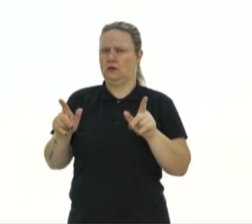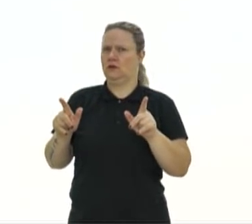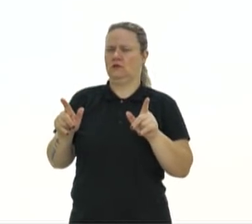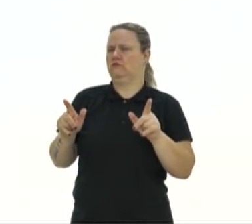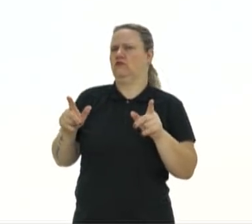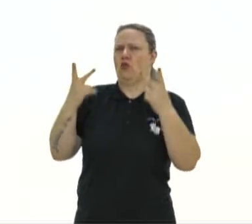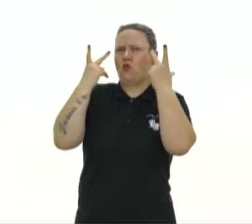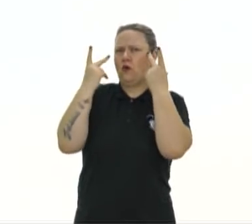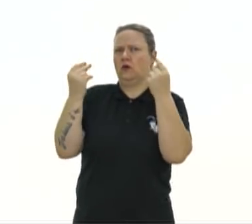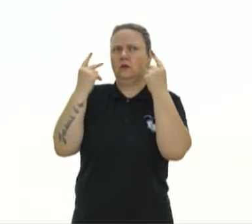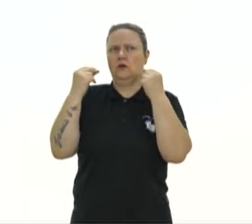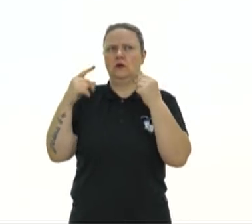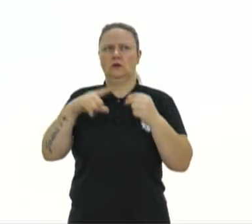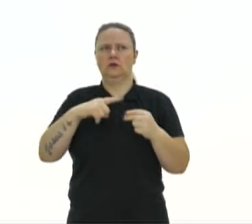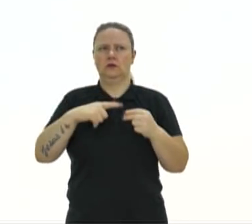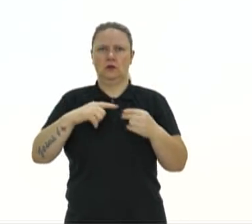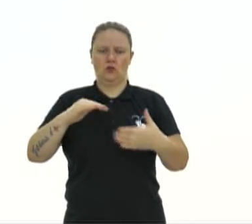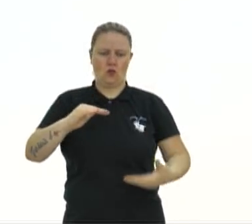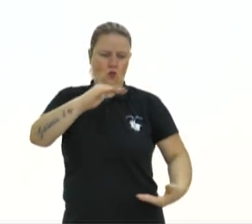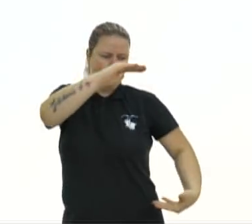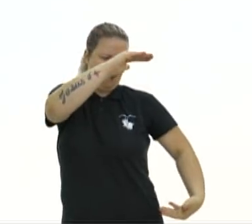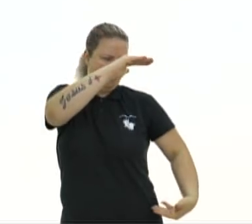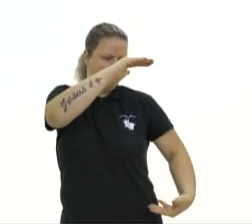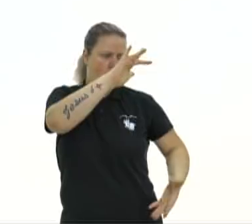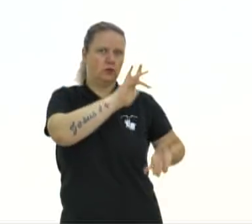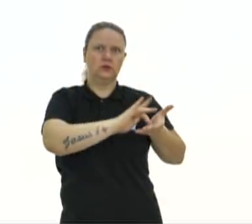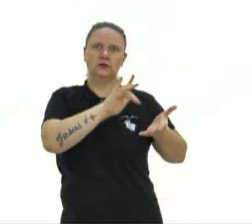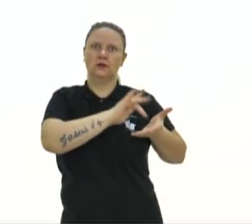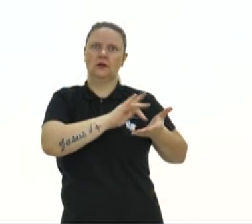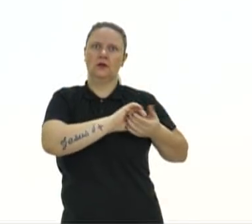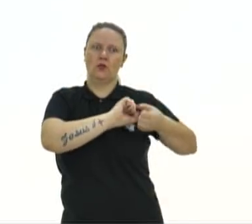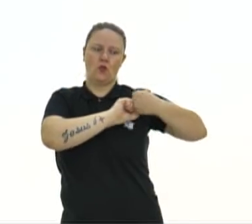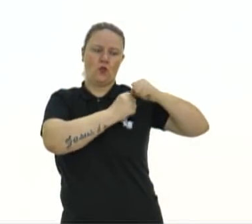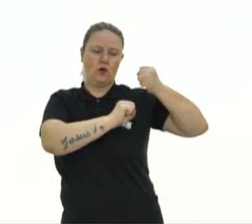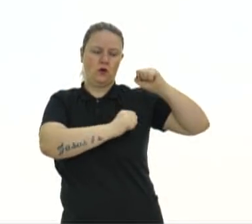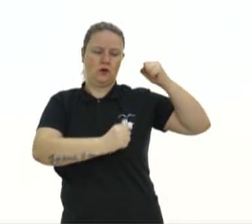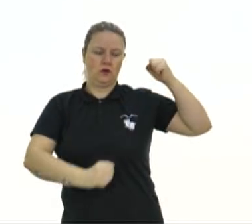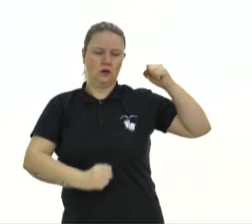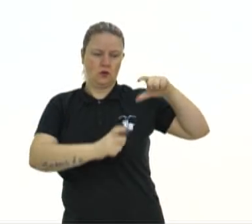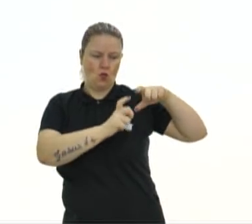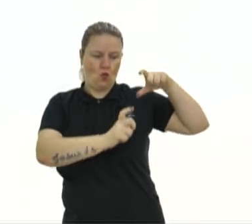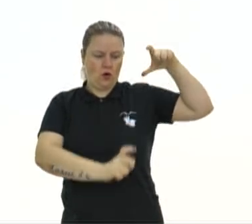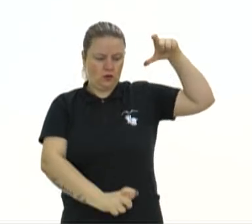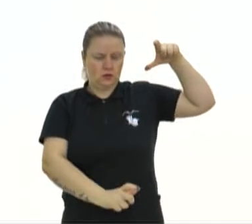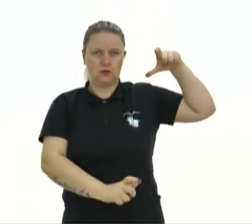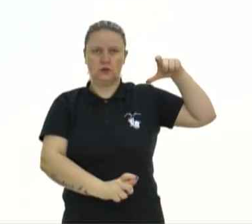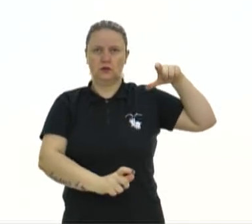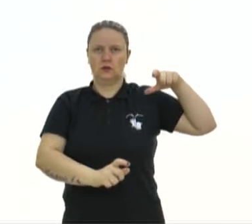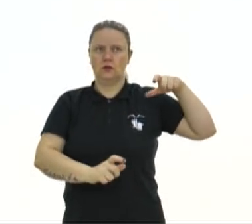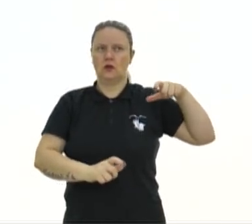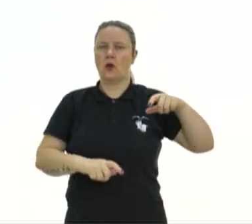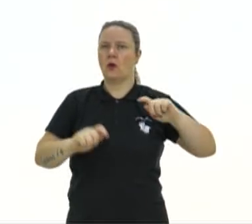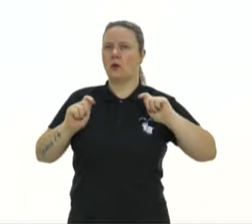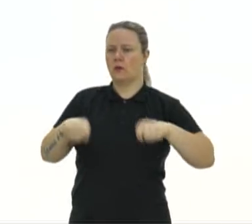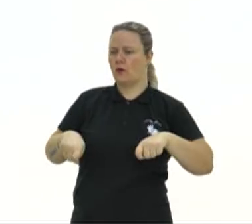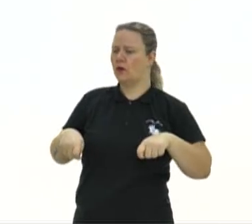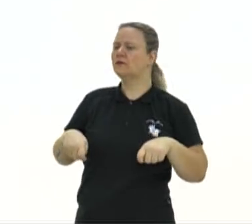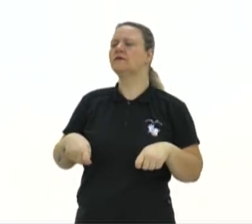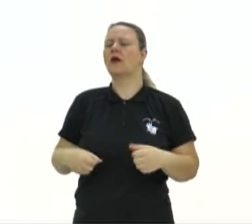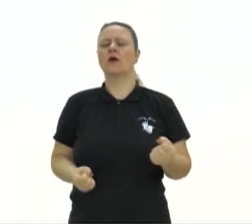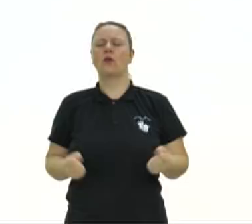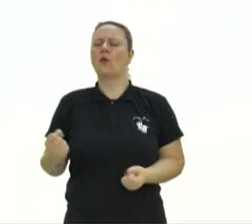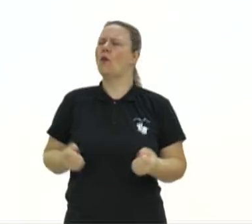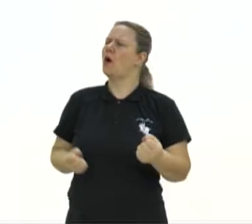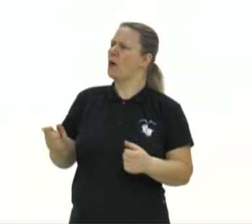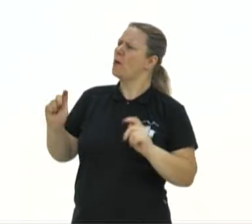Temos um grande celular e o motorista está pedindo pode encher de boatos, o frentista